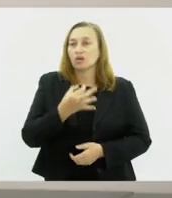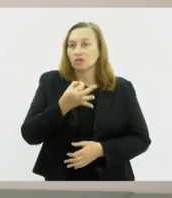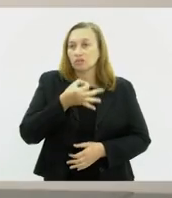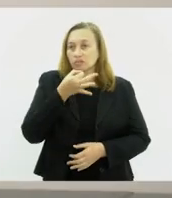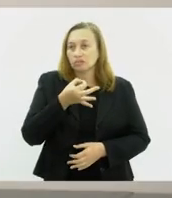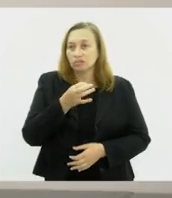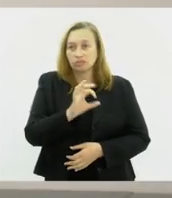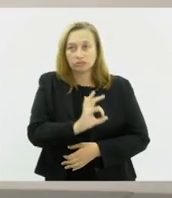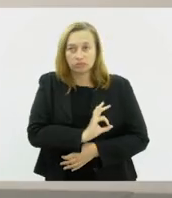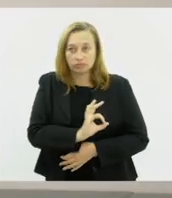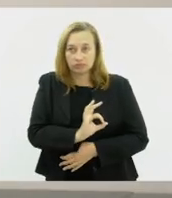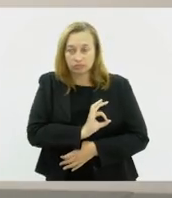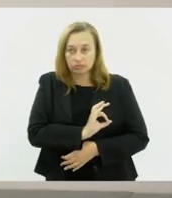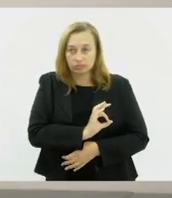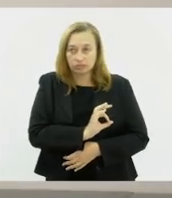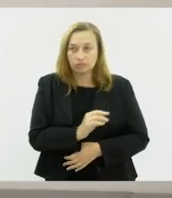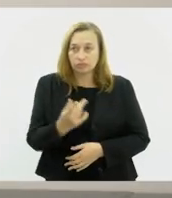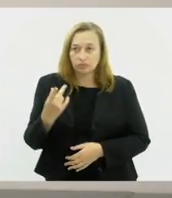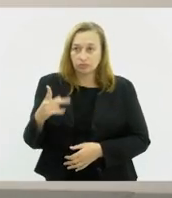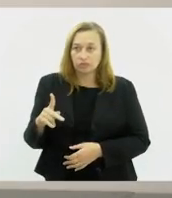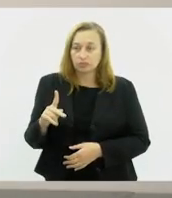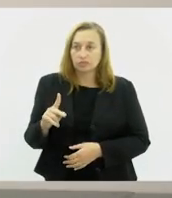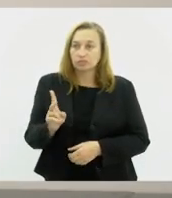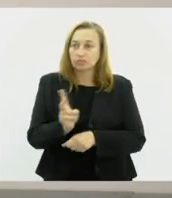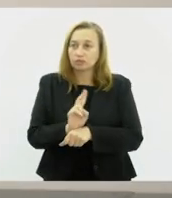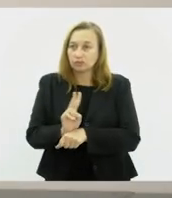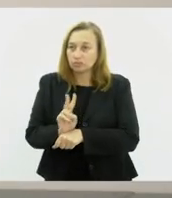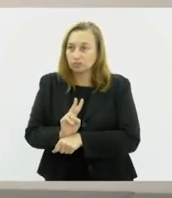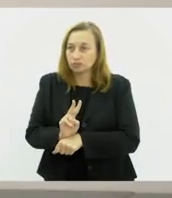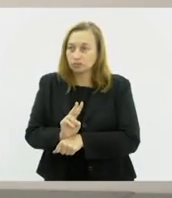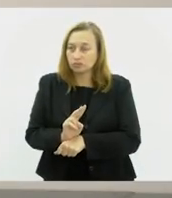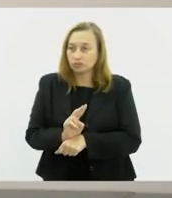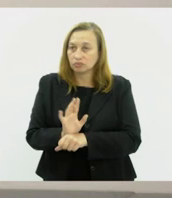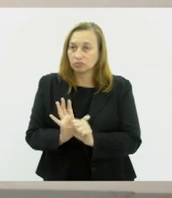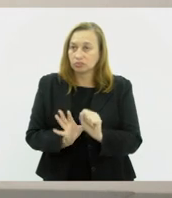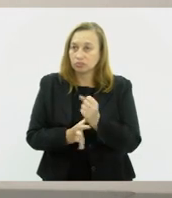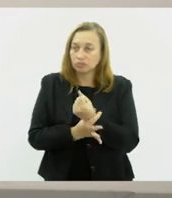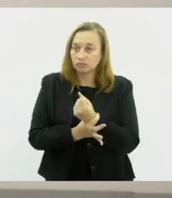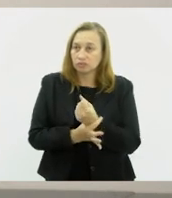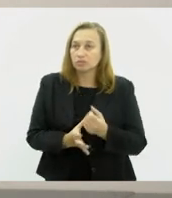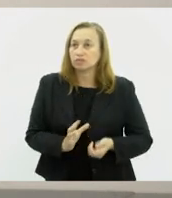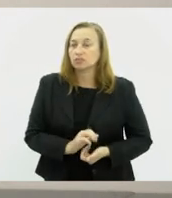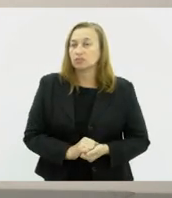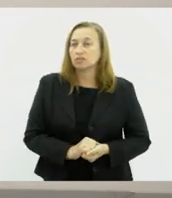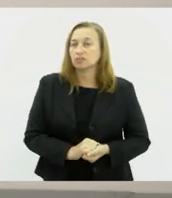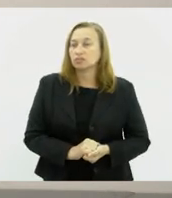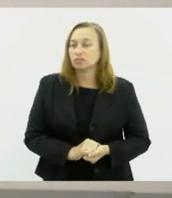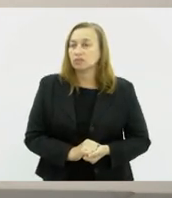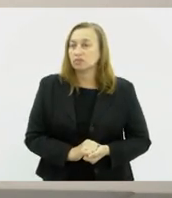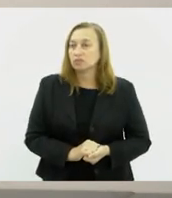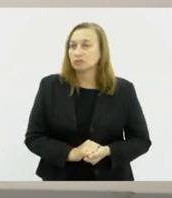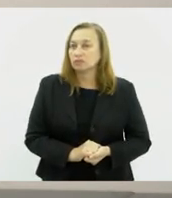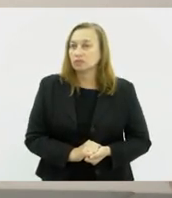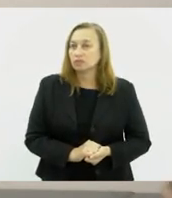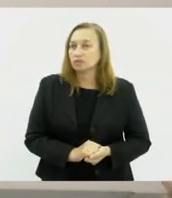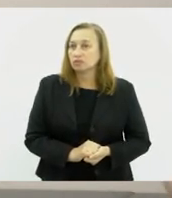policiais e seus agentes não desautoriza A